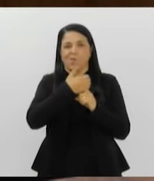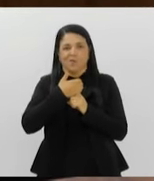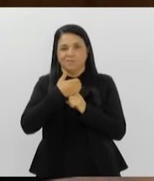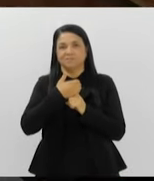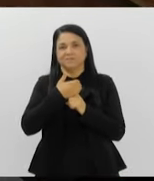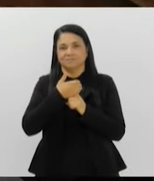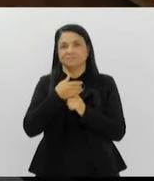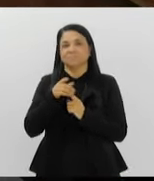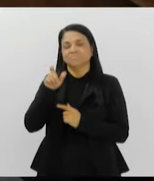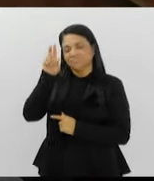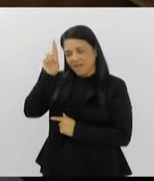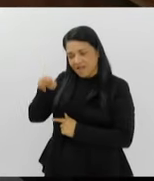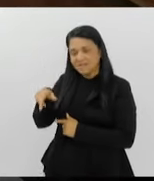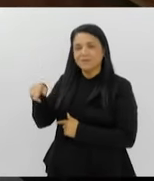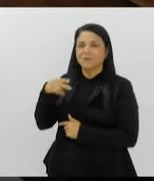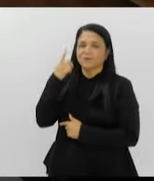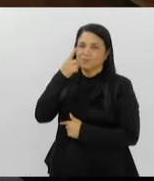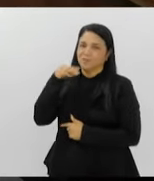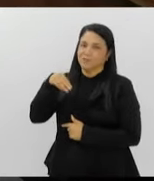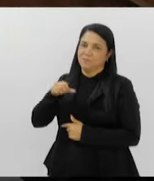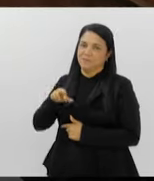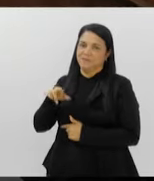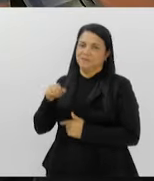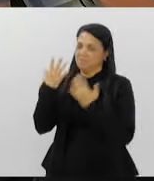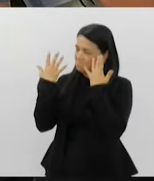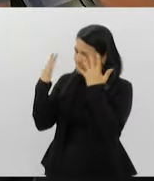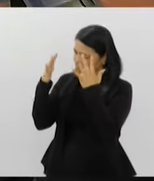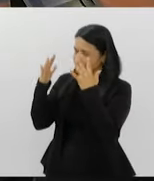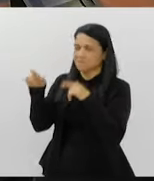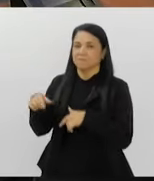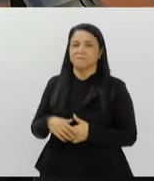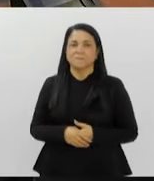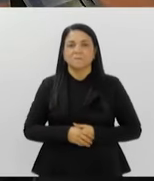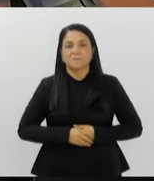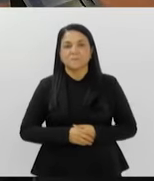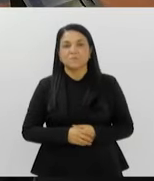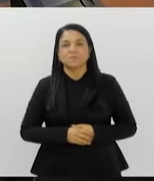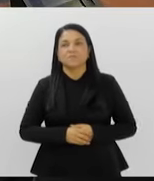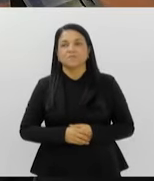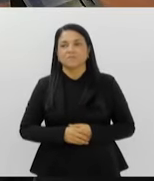como sempre, coberta de razão. Parabéns. Presidenta.